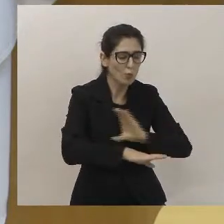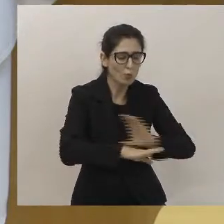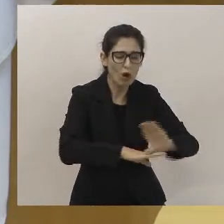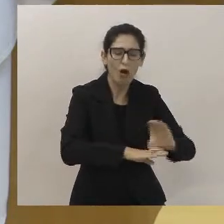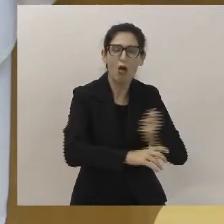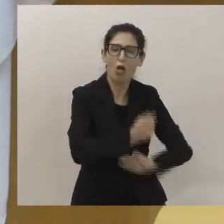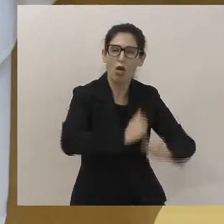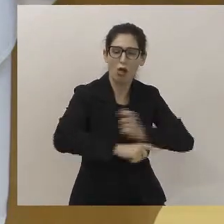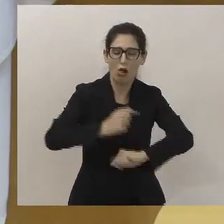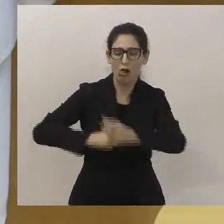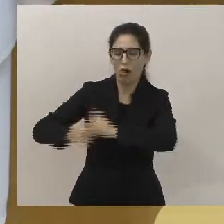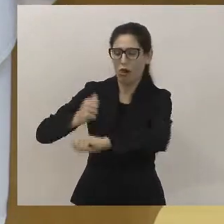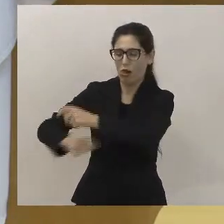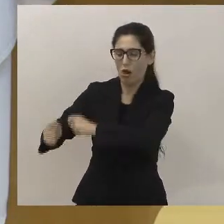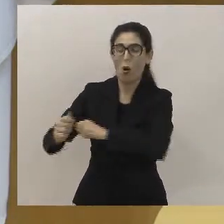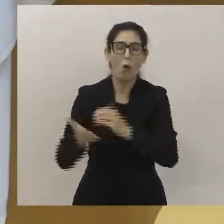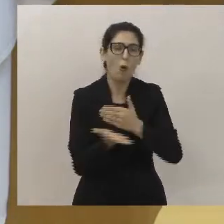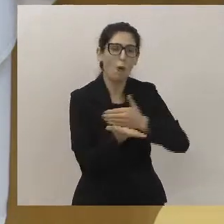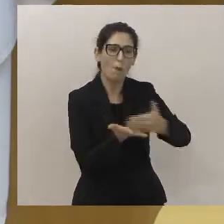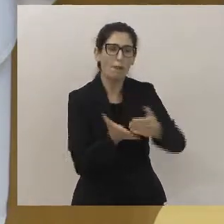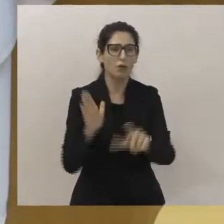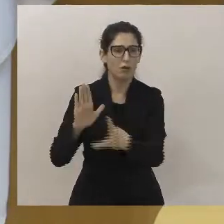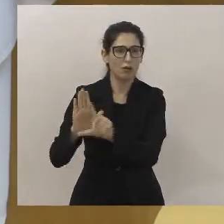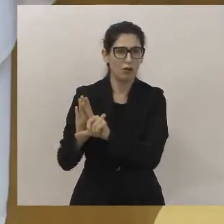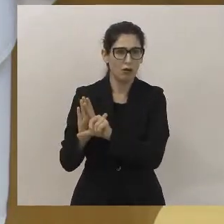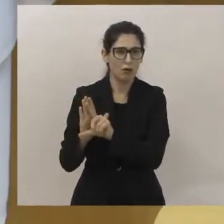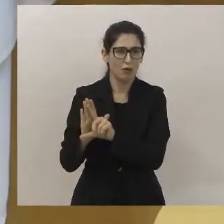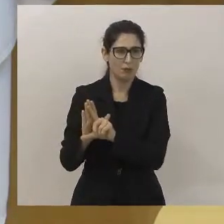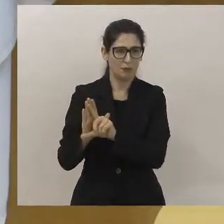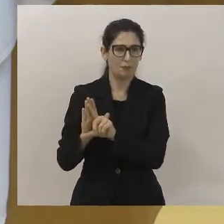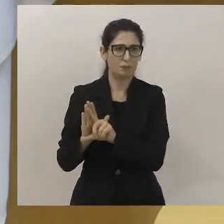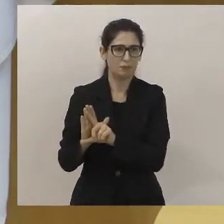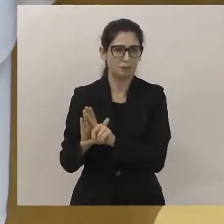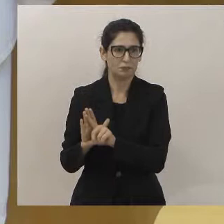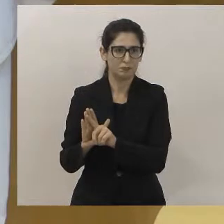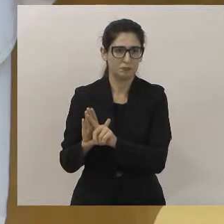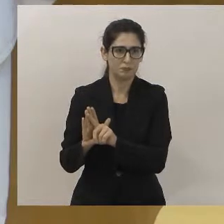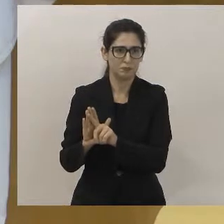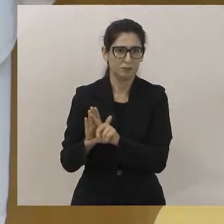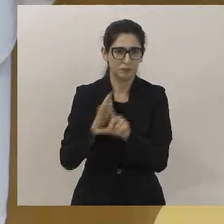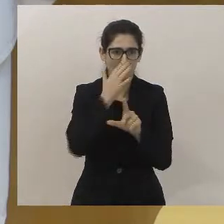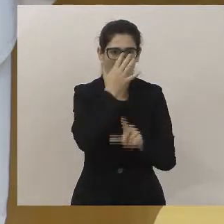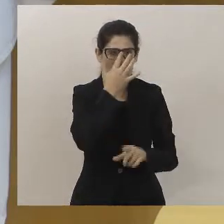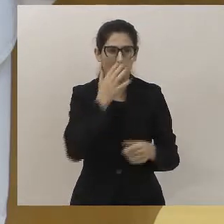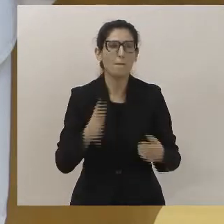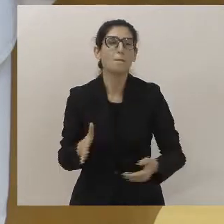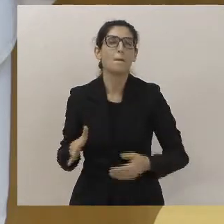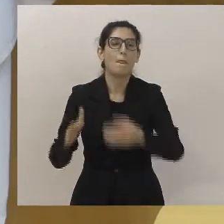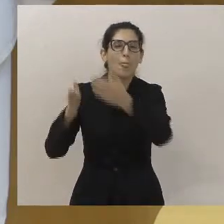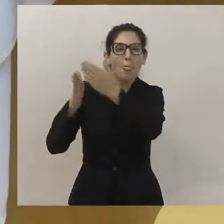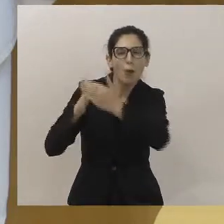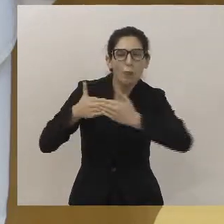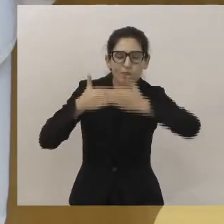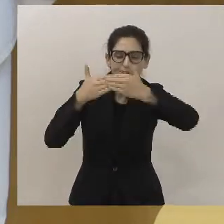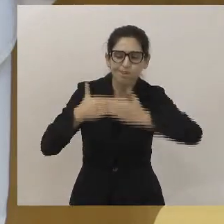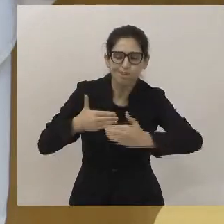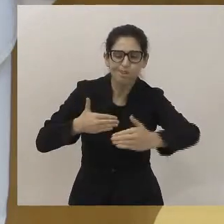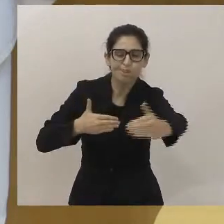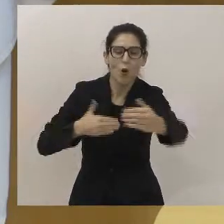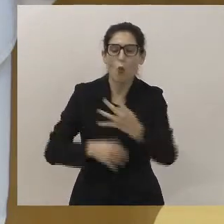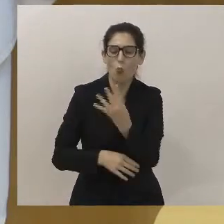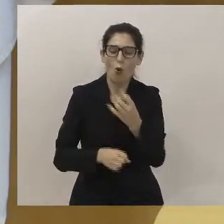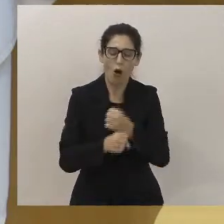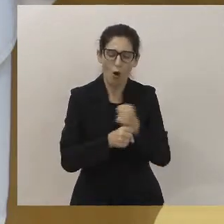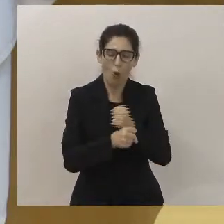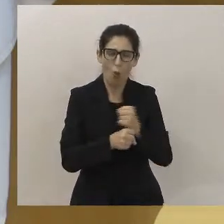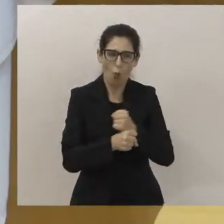ela começa com uma lei chamada lei do pluralismo ao que é uma lei que contempla os quatro anos